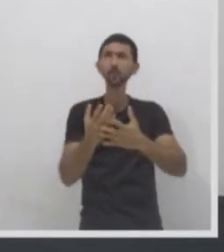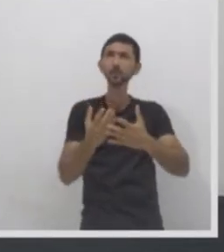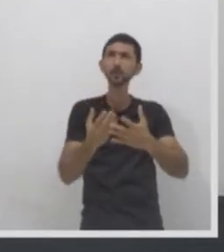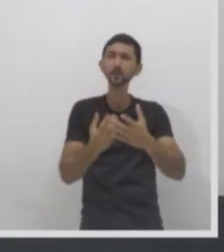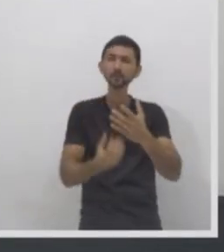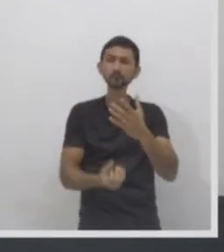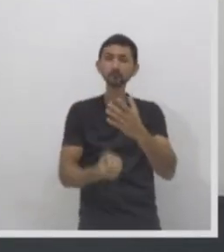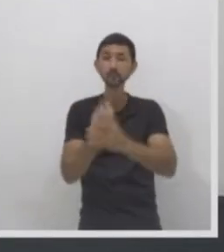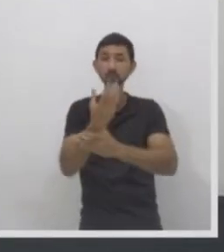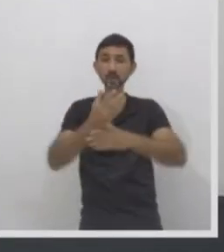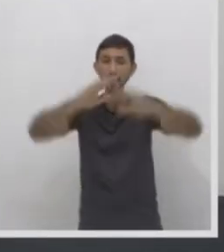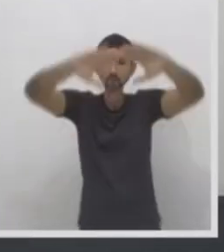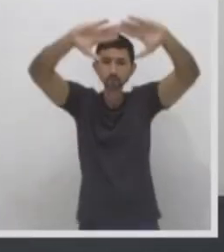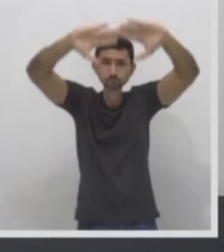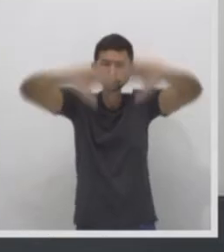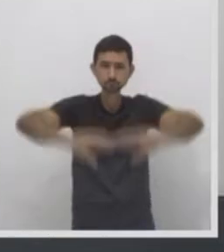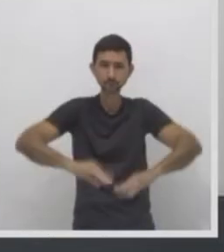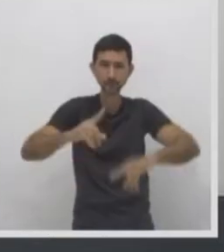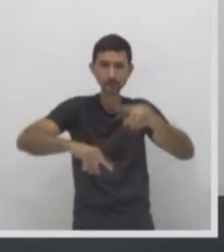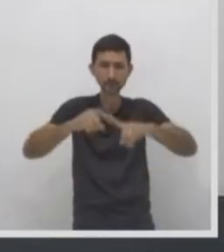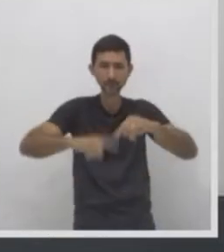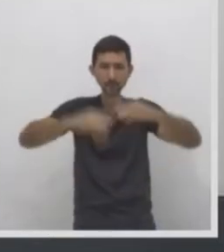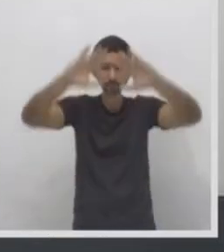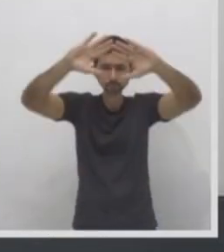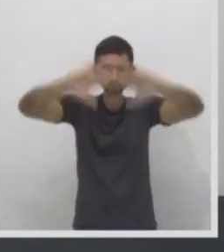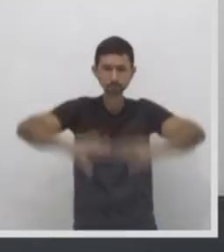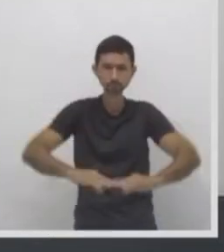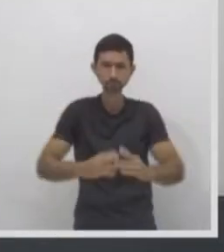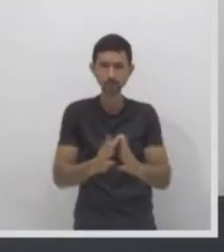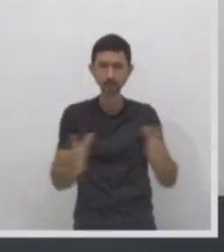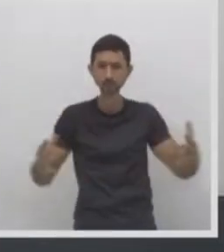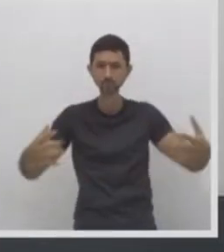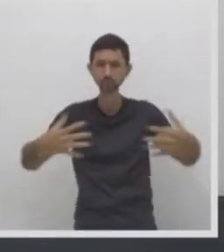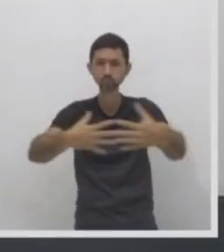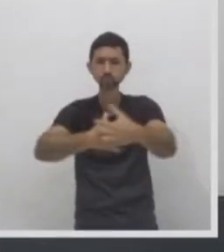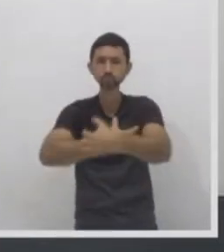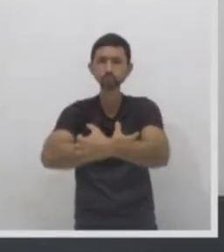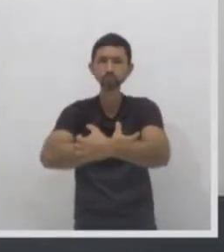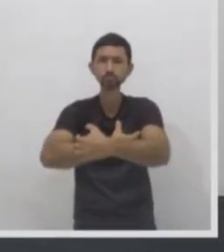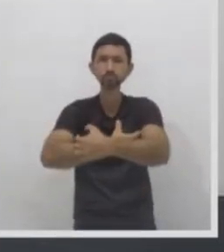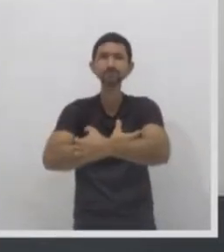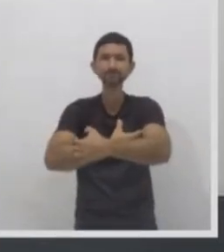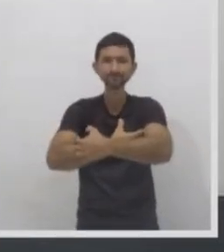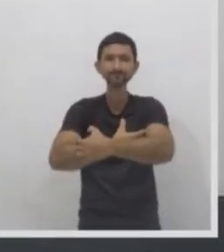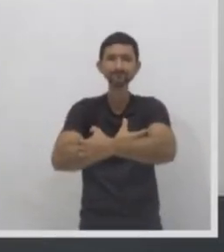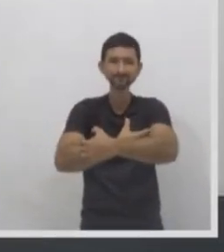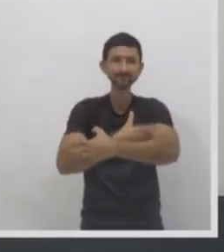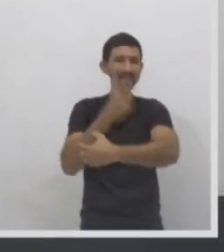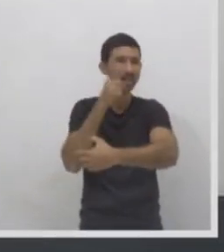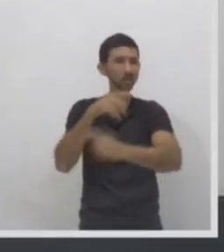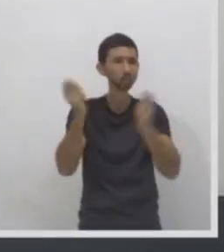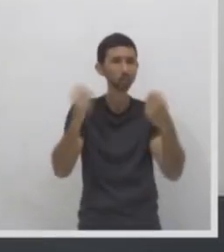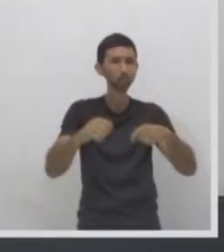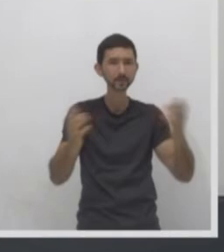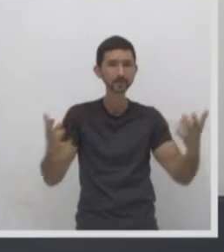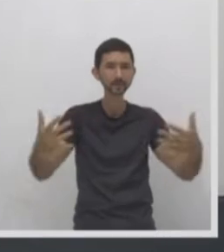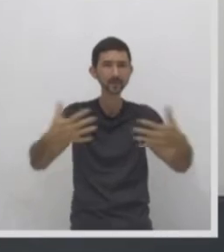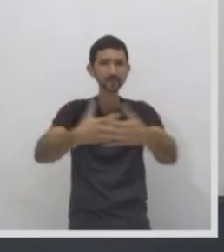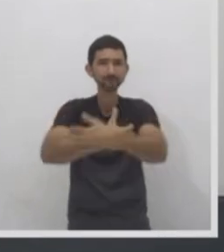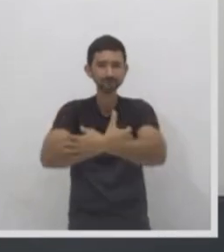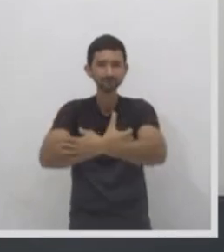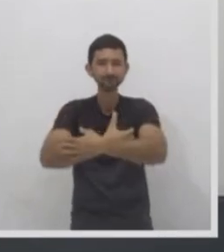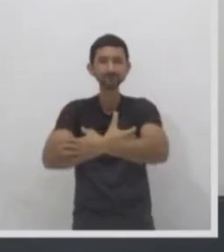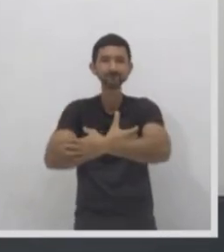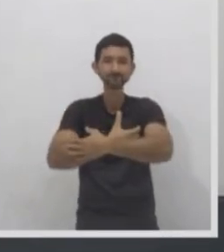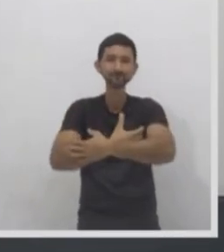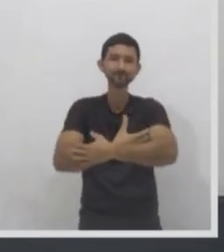decidiu criar um artefato, e esse artefato ele foi utilizado para que ela fizesse alguma coisa para suprir uma